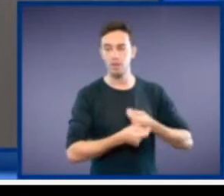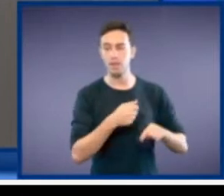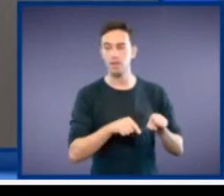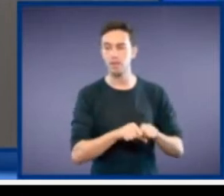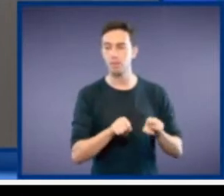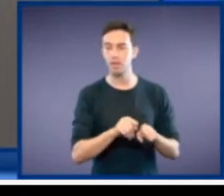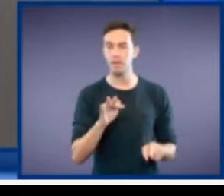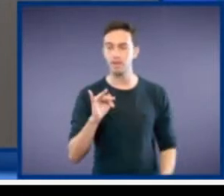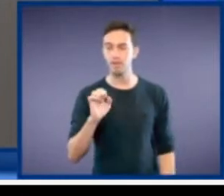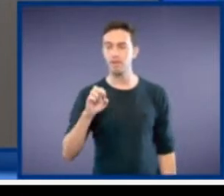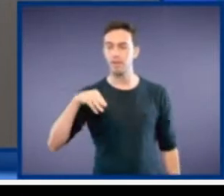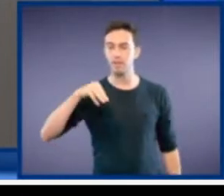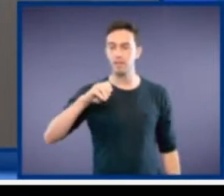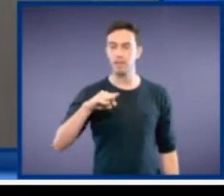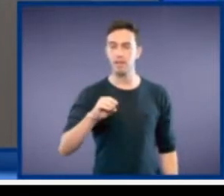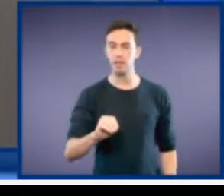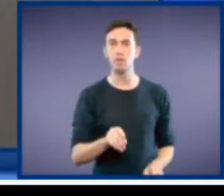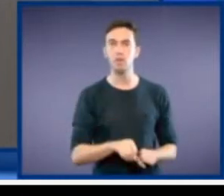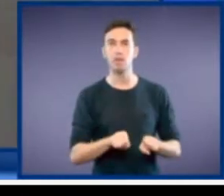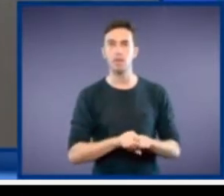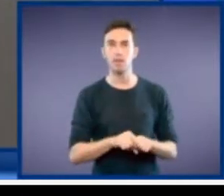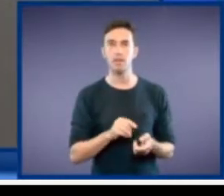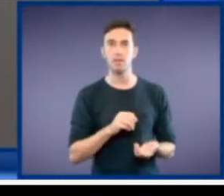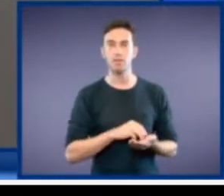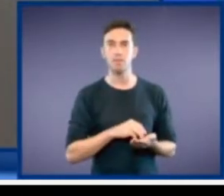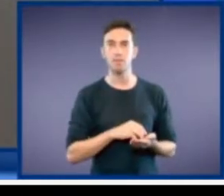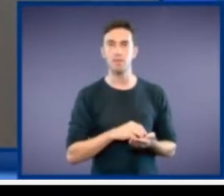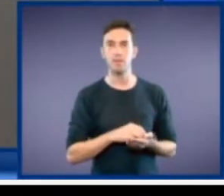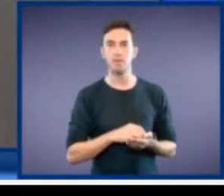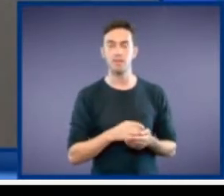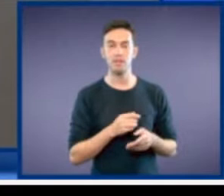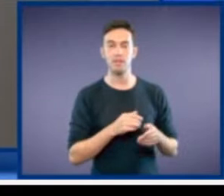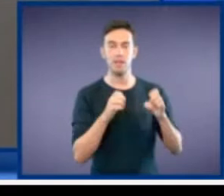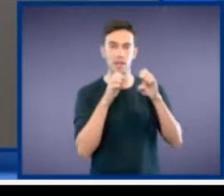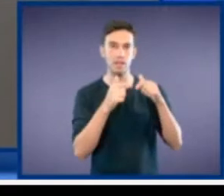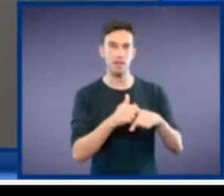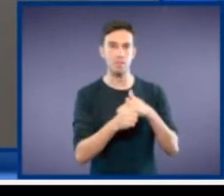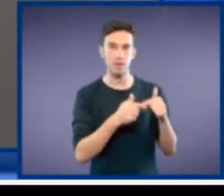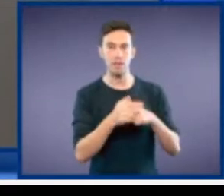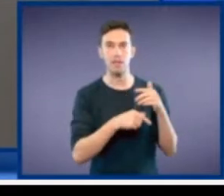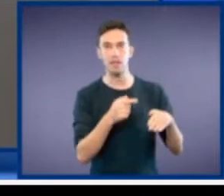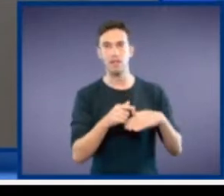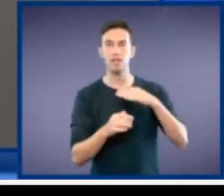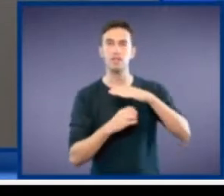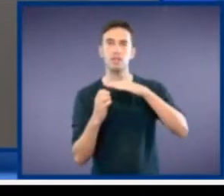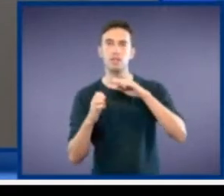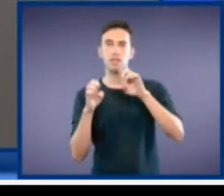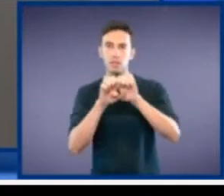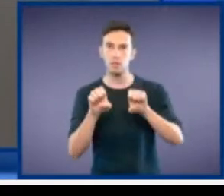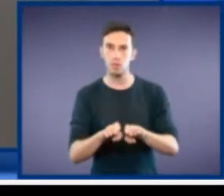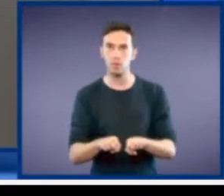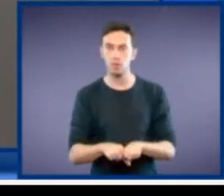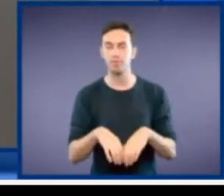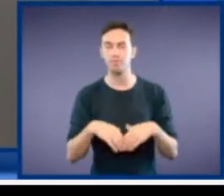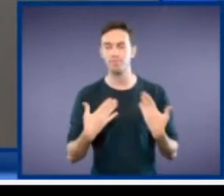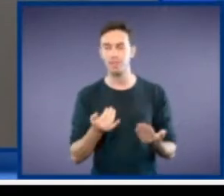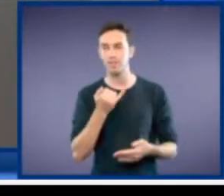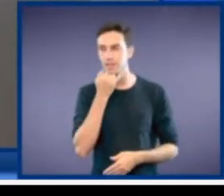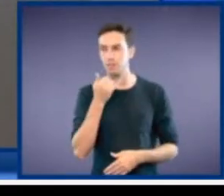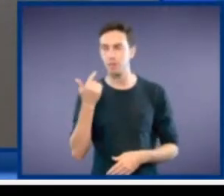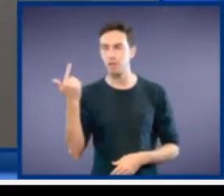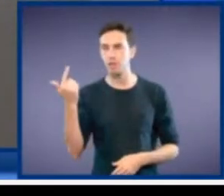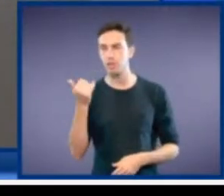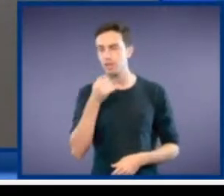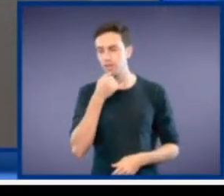Marcato, secretário de Infraestrutura de Minas Gerais. Bem-vindo. Gustavo Montezano, infelizmente, não pôde estar aqui com a gente